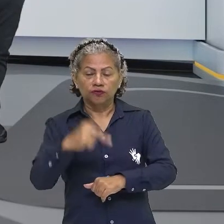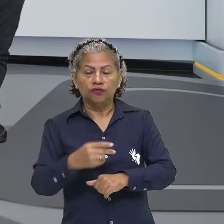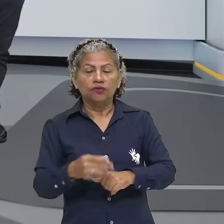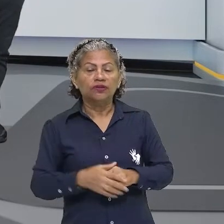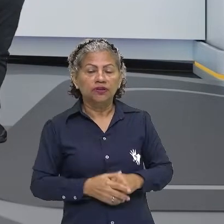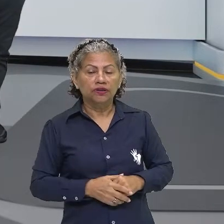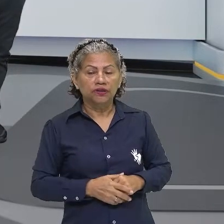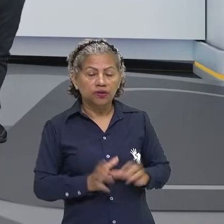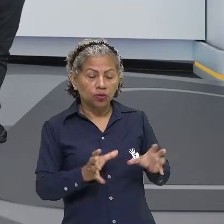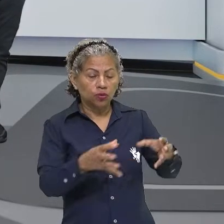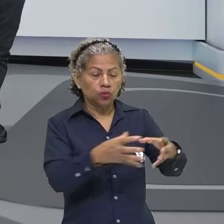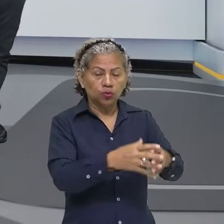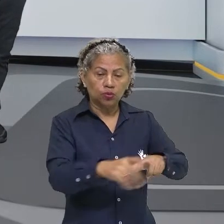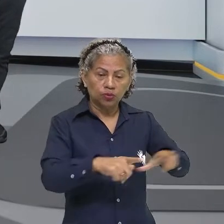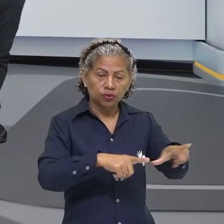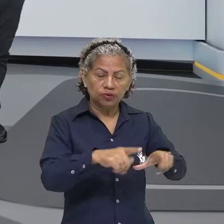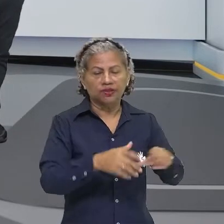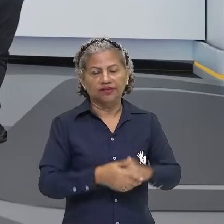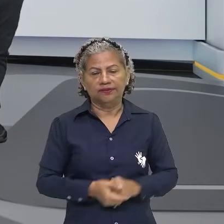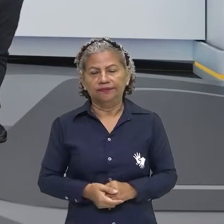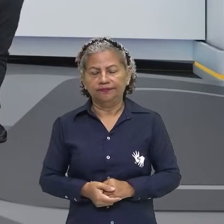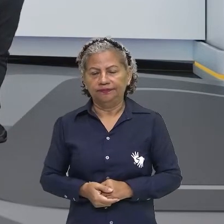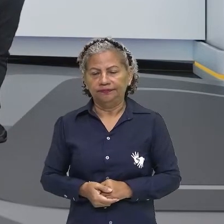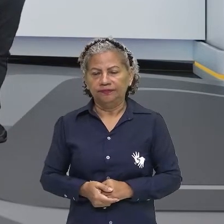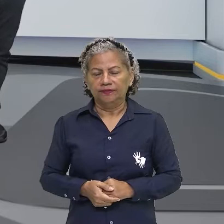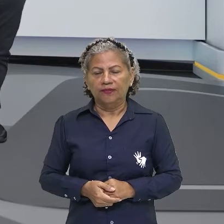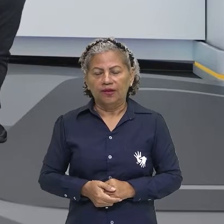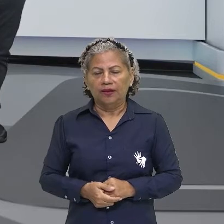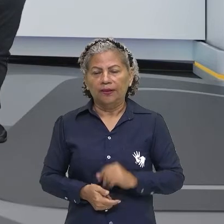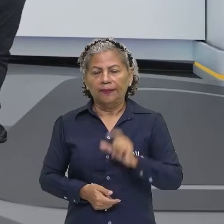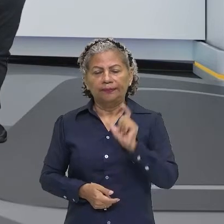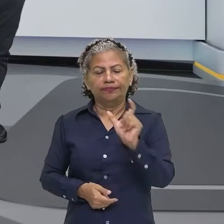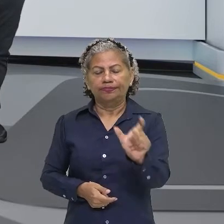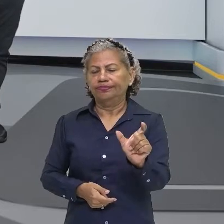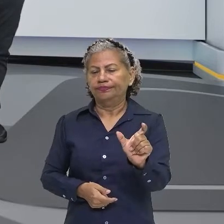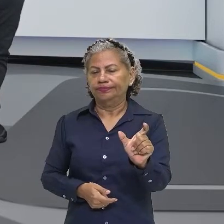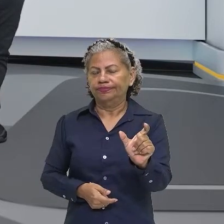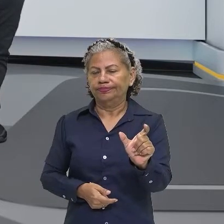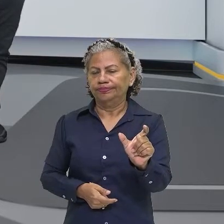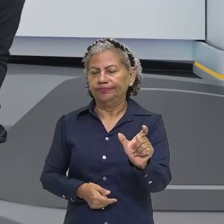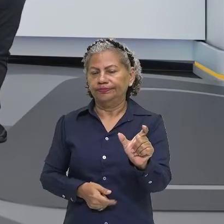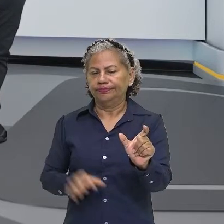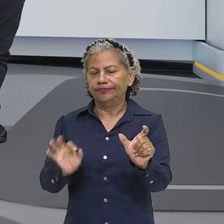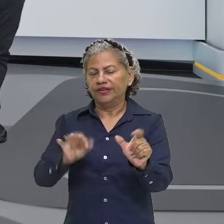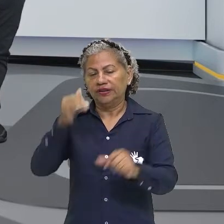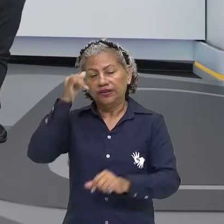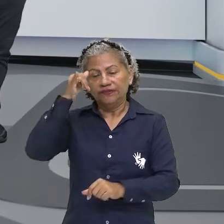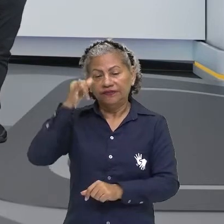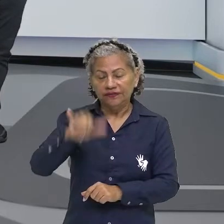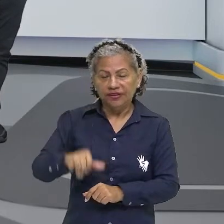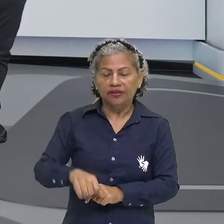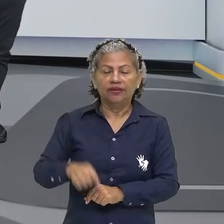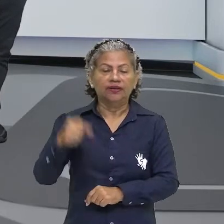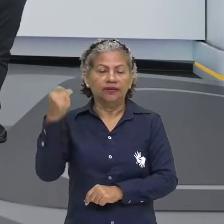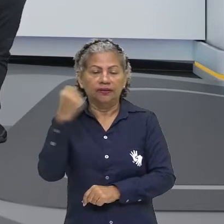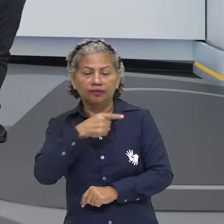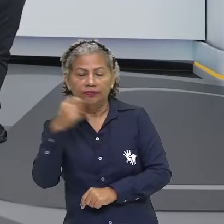já está trabalhando? Dica 1, utilizar gírias, piadas e abreviação de palavras ao enviar um